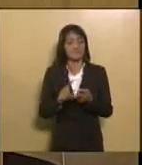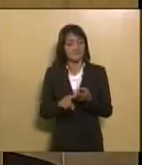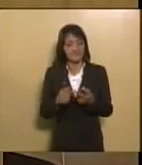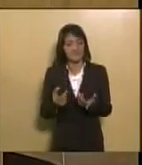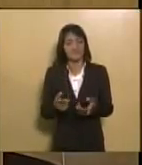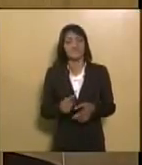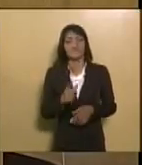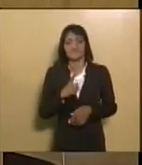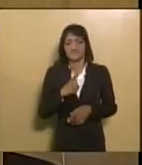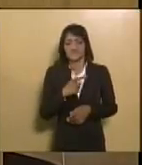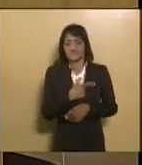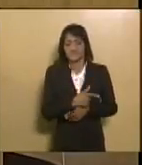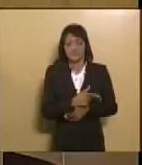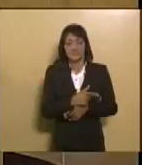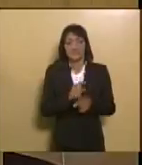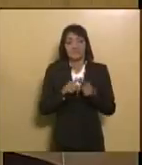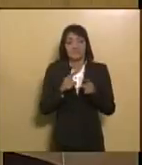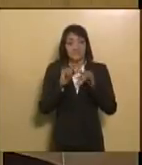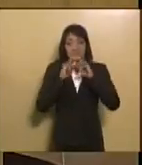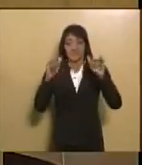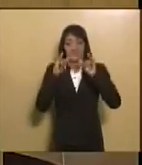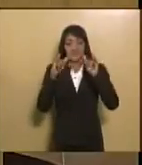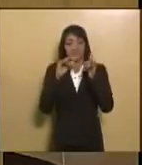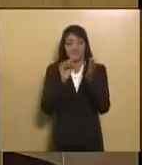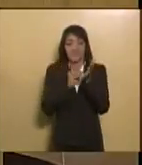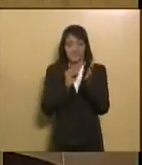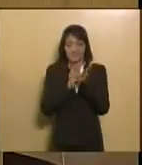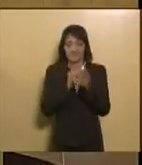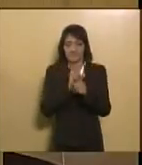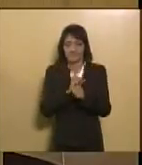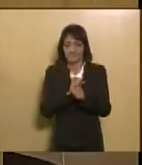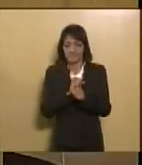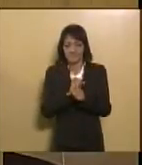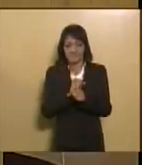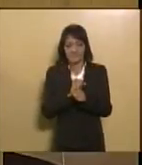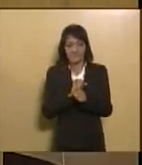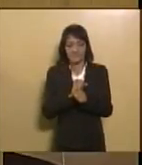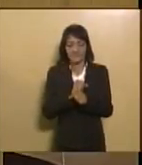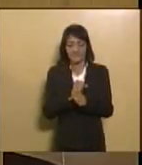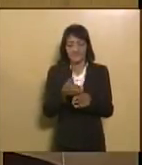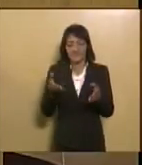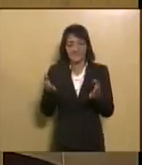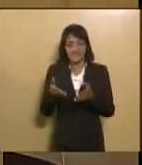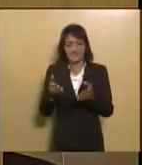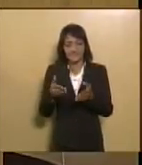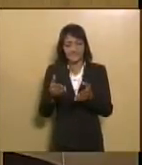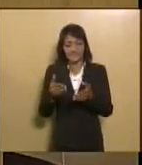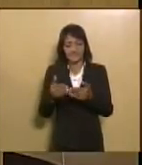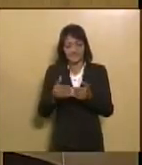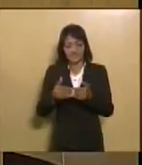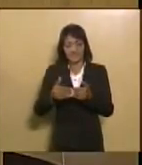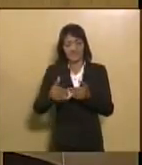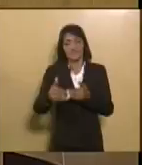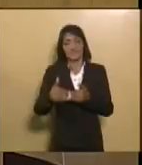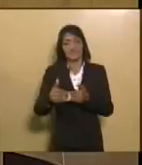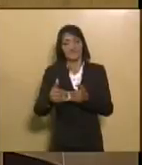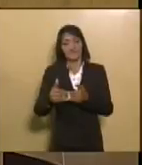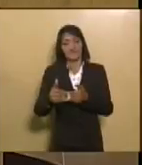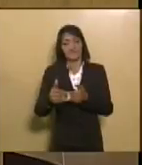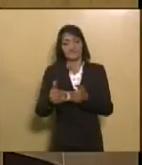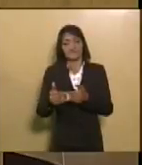ainda pouco divulgada. E iremos, nesse segundo semestre, retomar esse